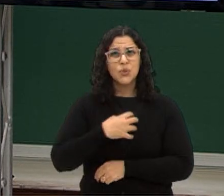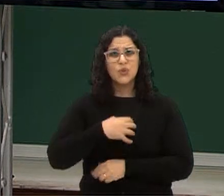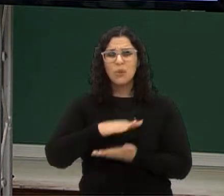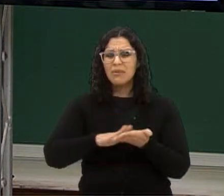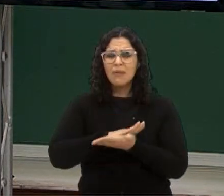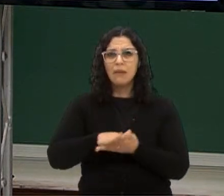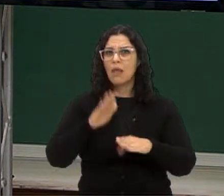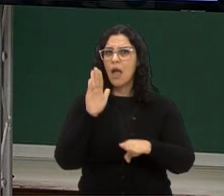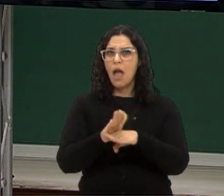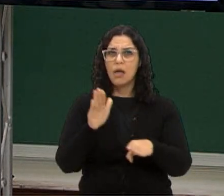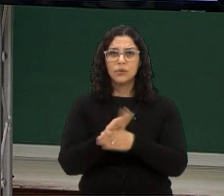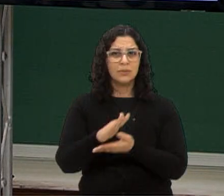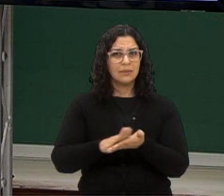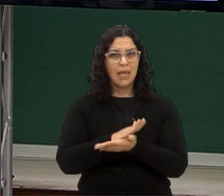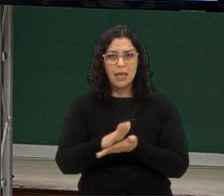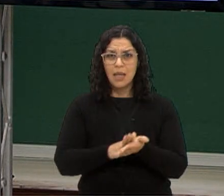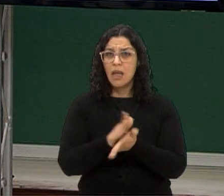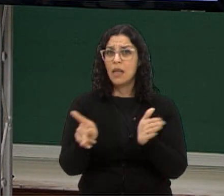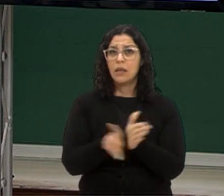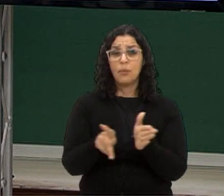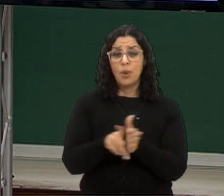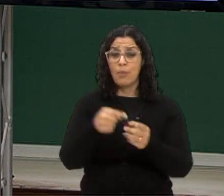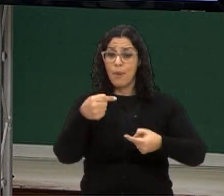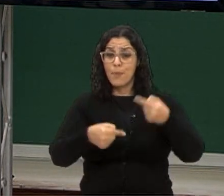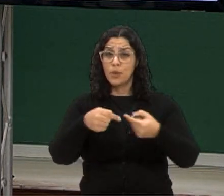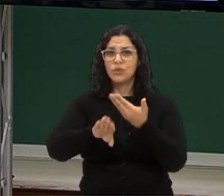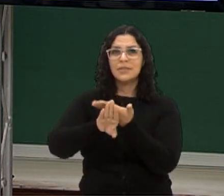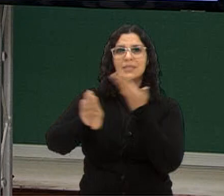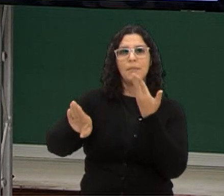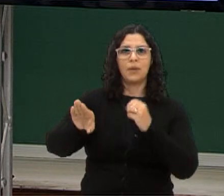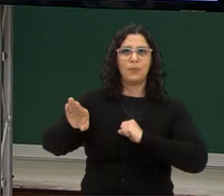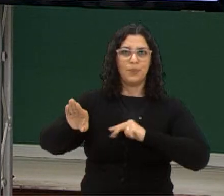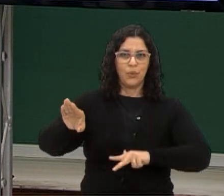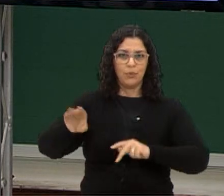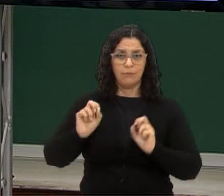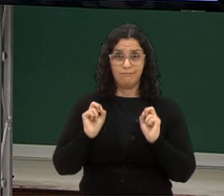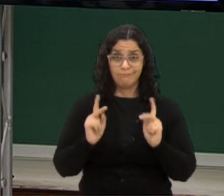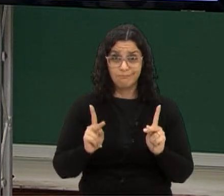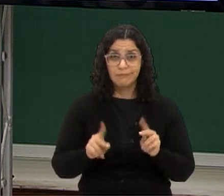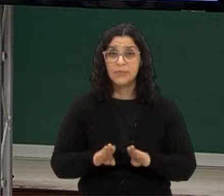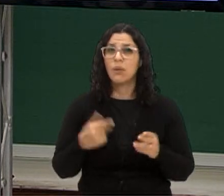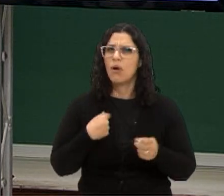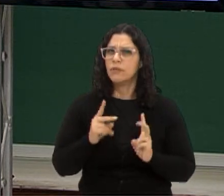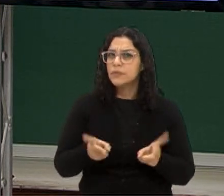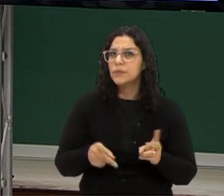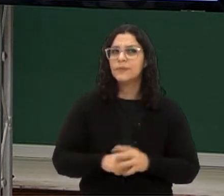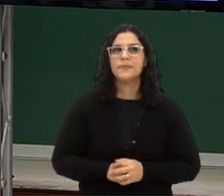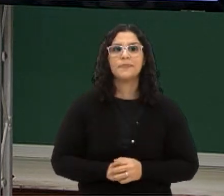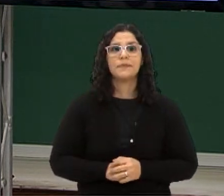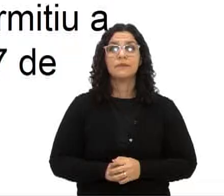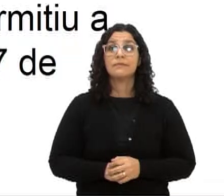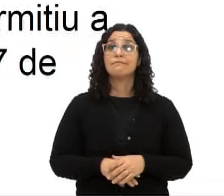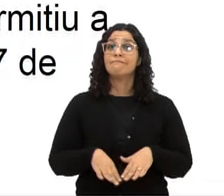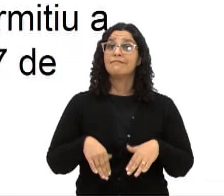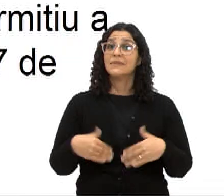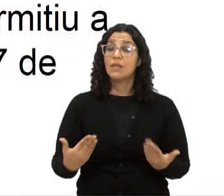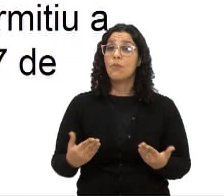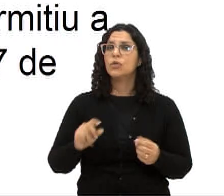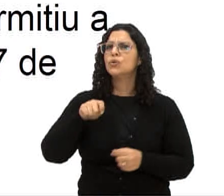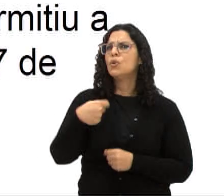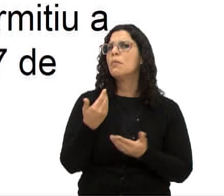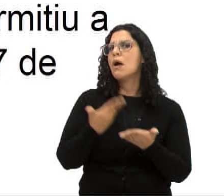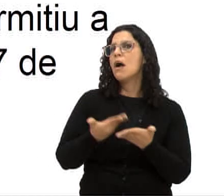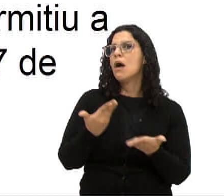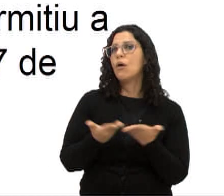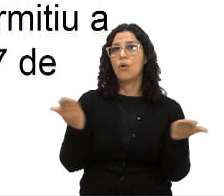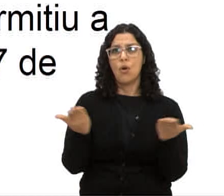grandes benefícios com a separação política de Portugal, gente. Ok? Vamos em frente. Sobre a aula